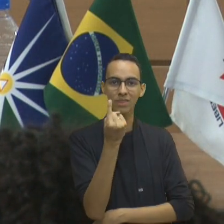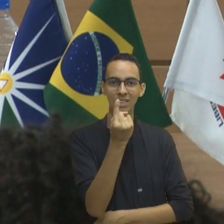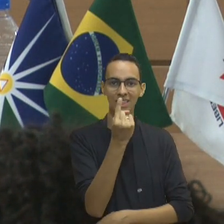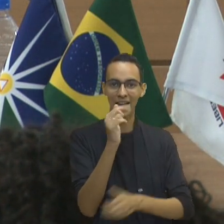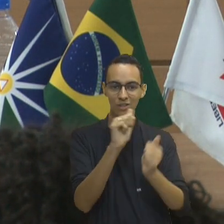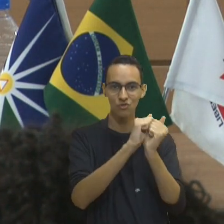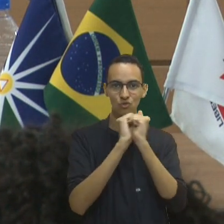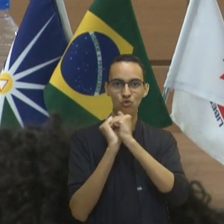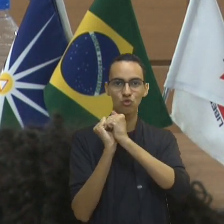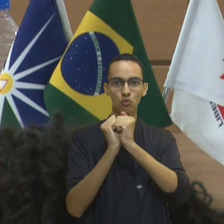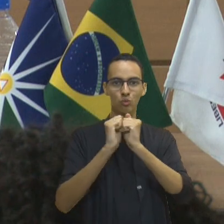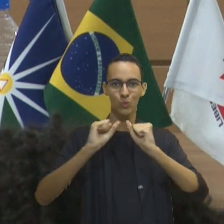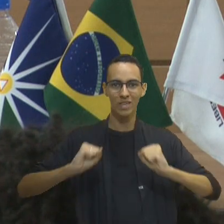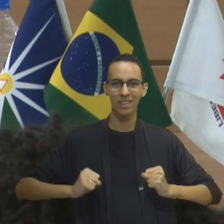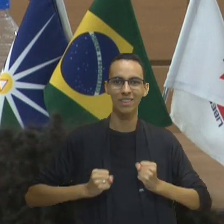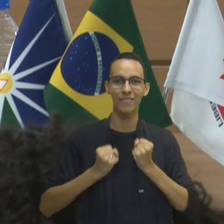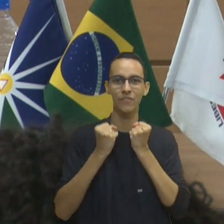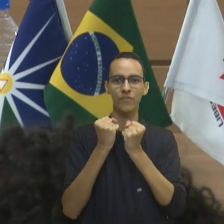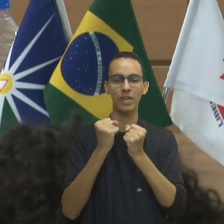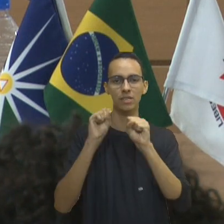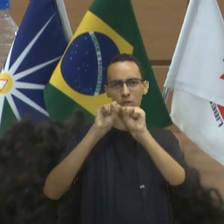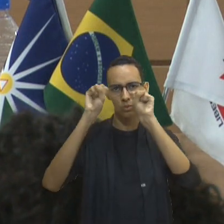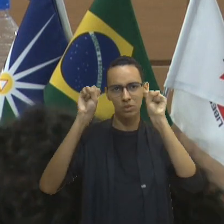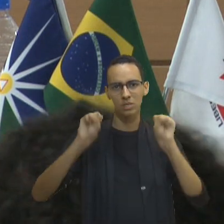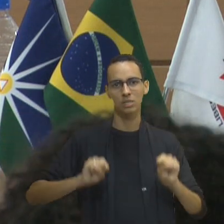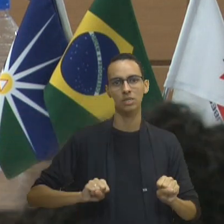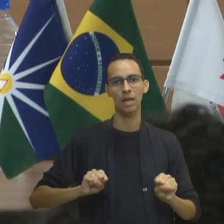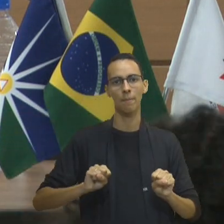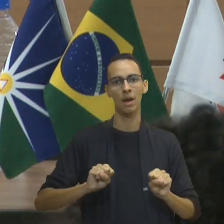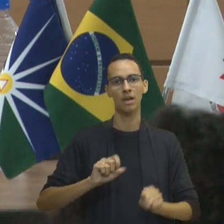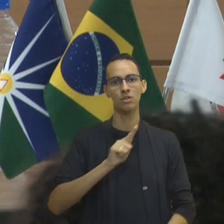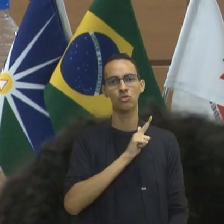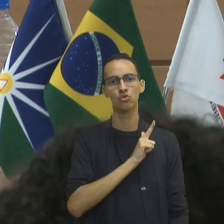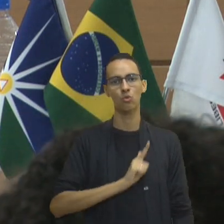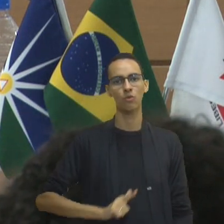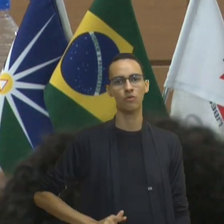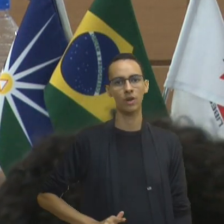da defesa do sistema universitário brasileiro público.